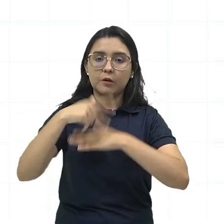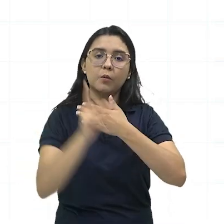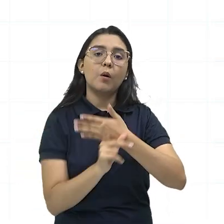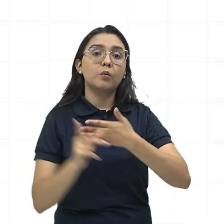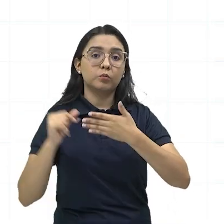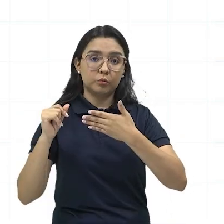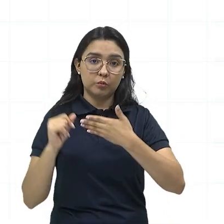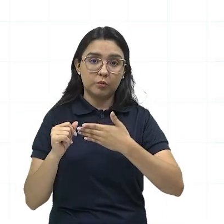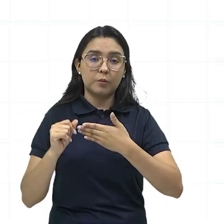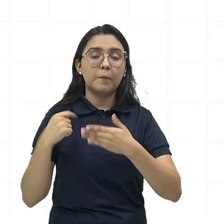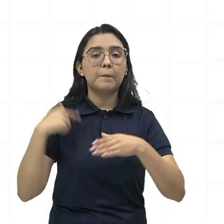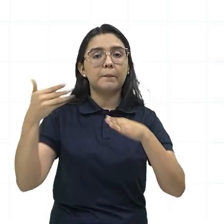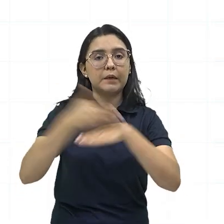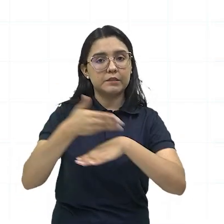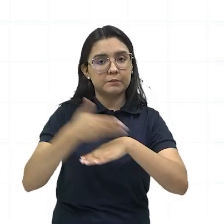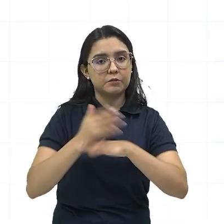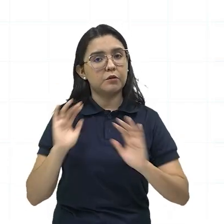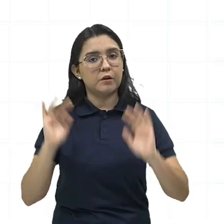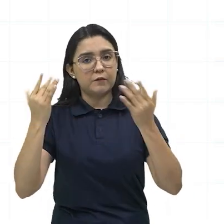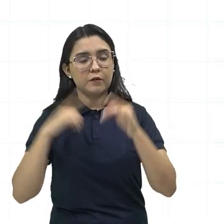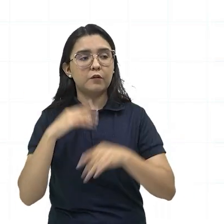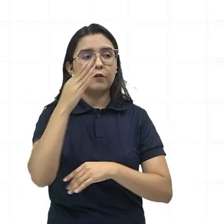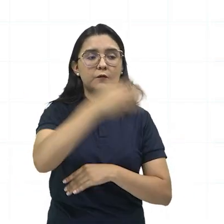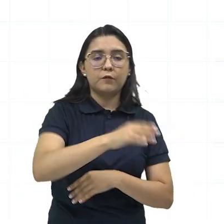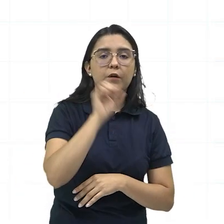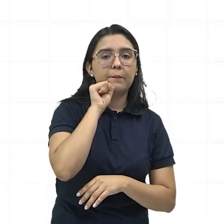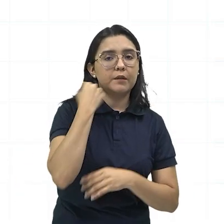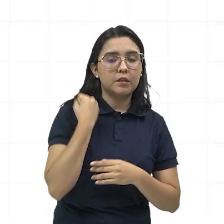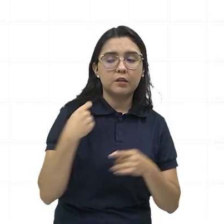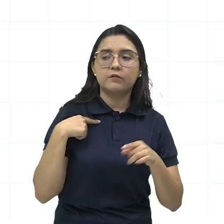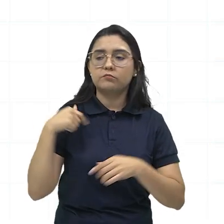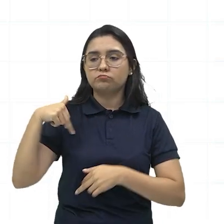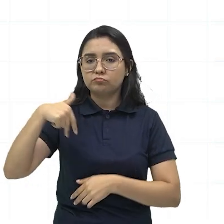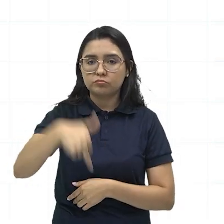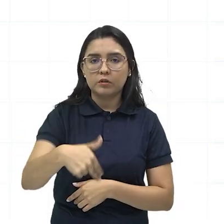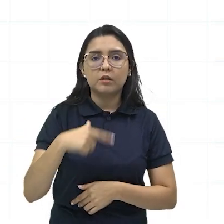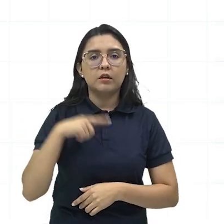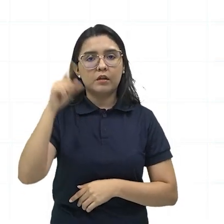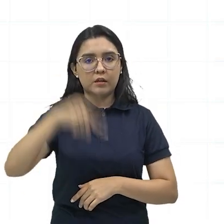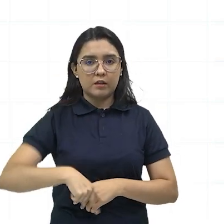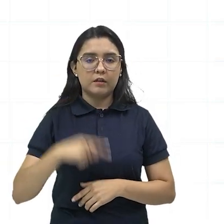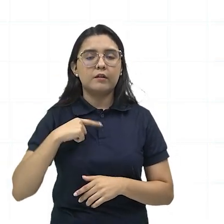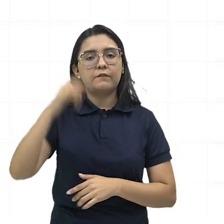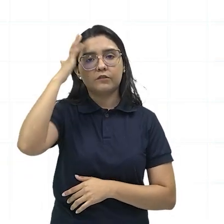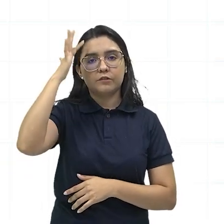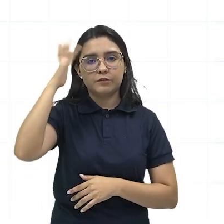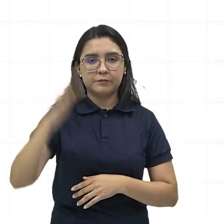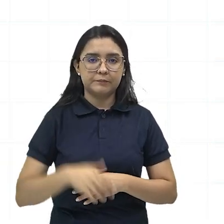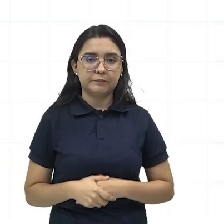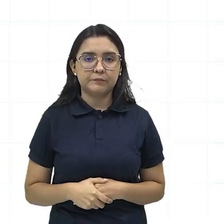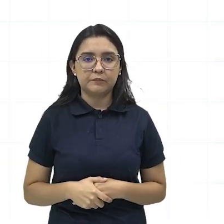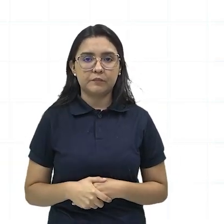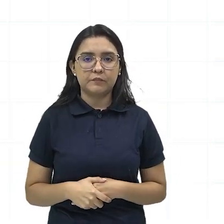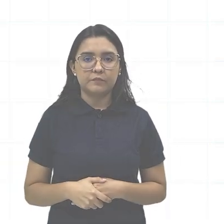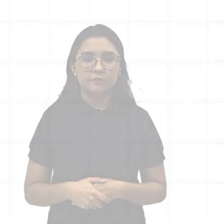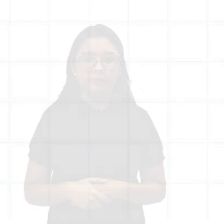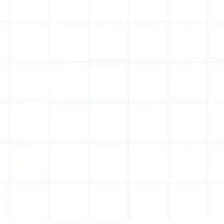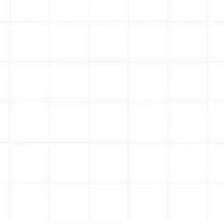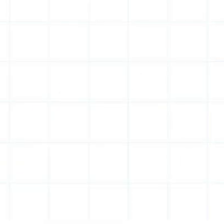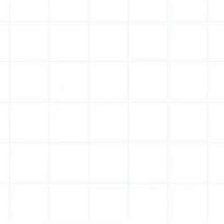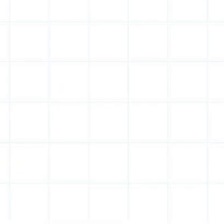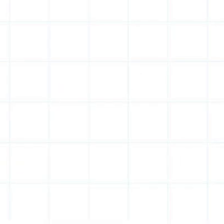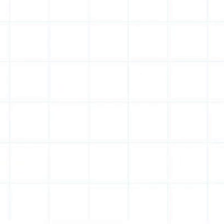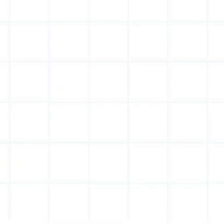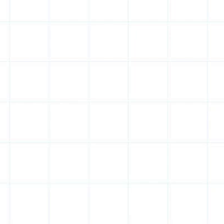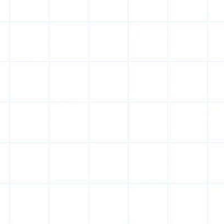muitas vezes, participando de algum evento, foi à padaria, estava andando na rua, tudo isso é ficcionalizado. E